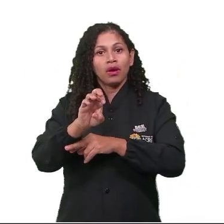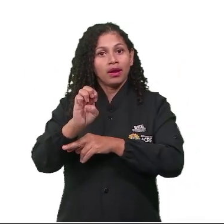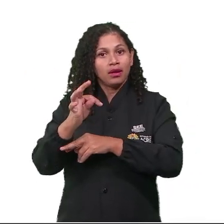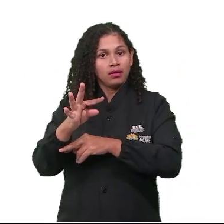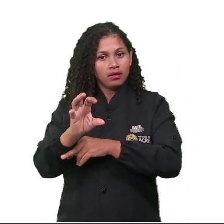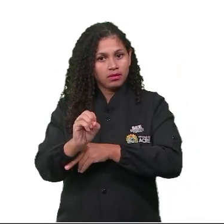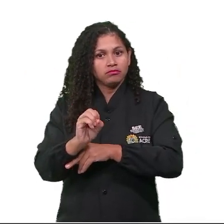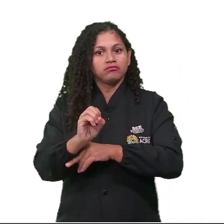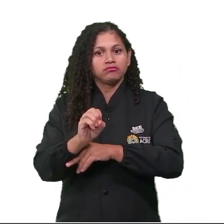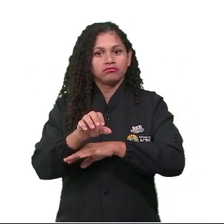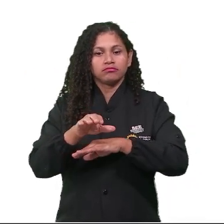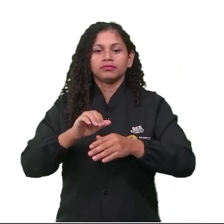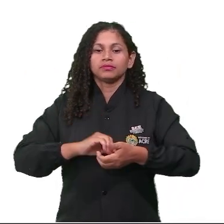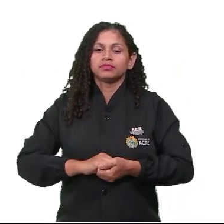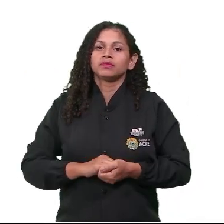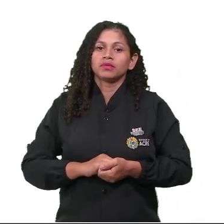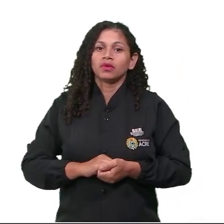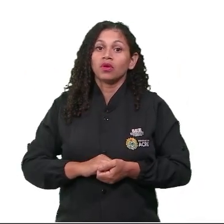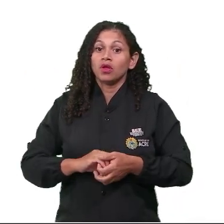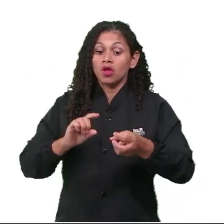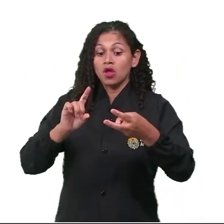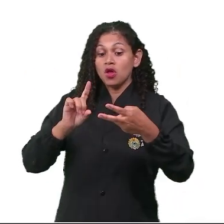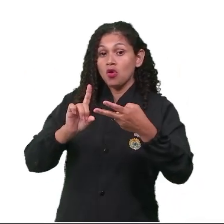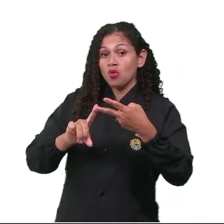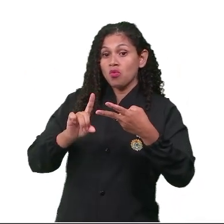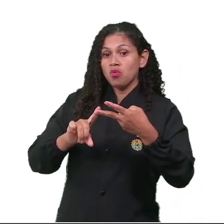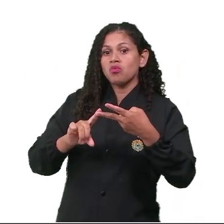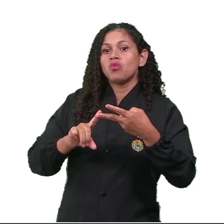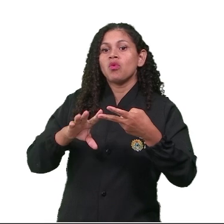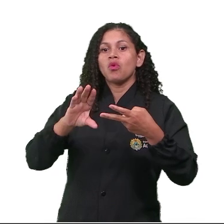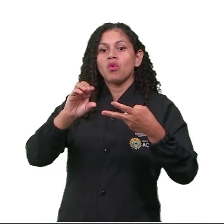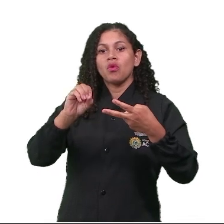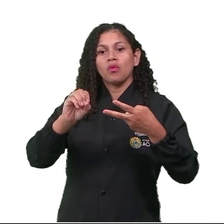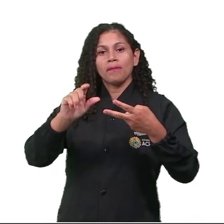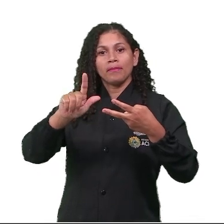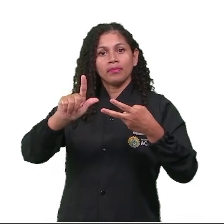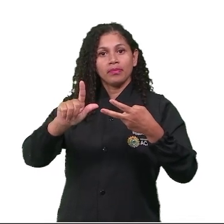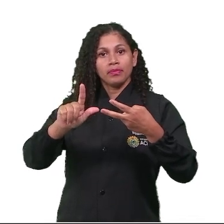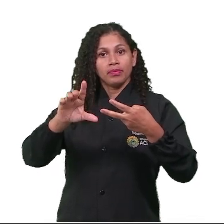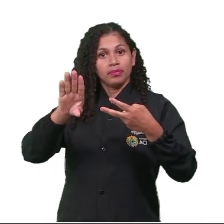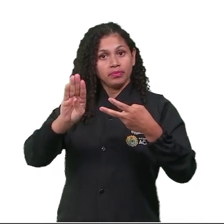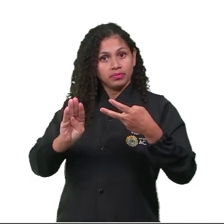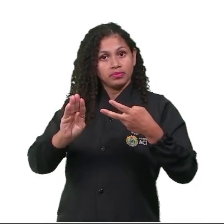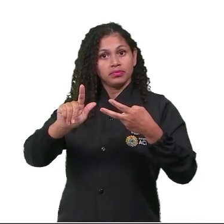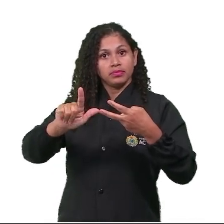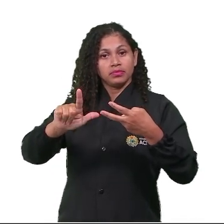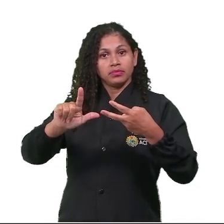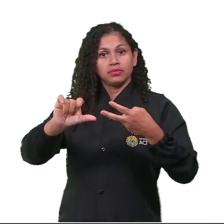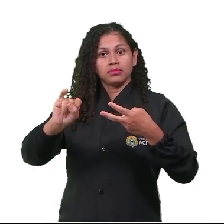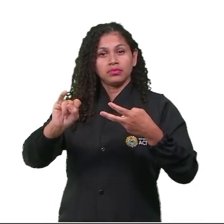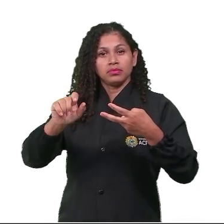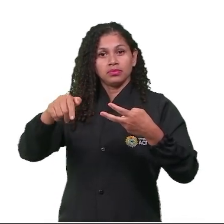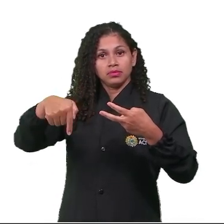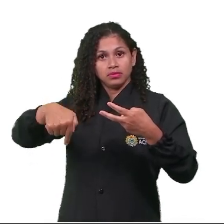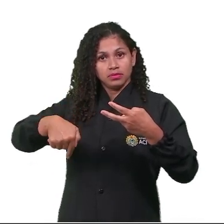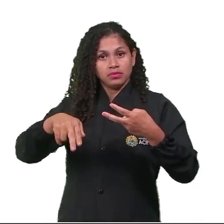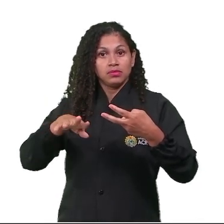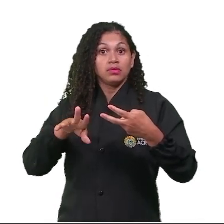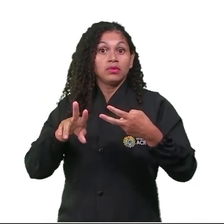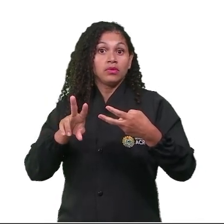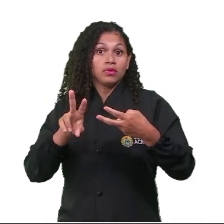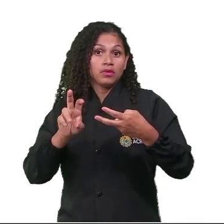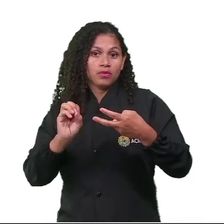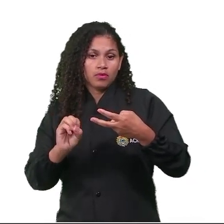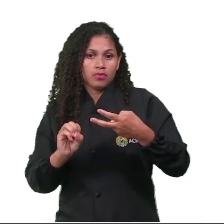à base, e o prisma oblíquo, quando as arestas laterais elas não são perpendiculares à base.